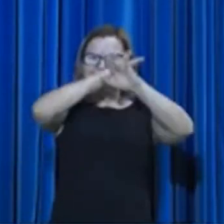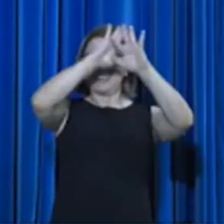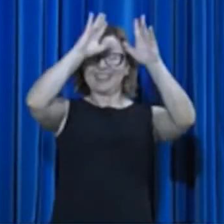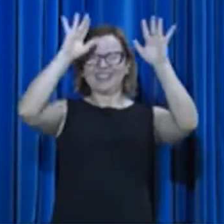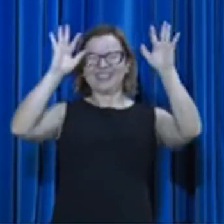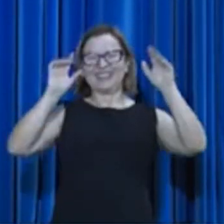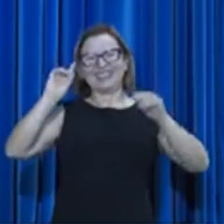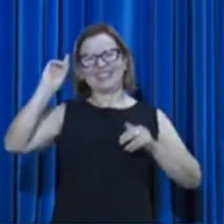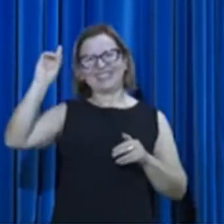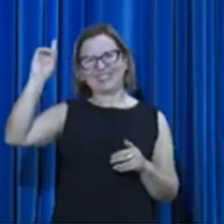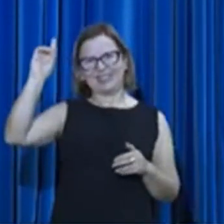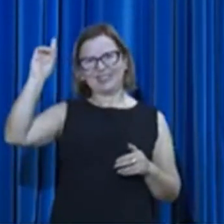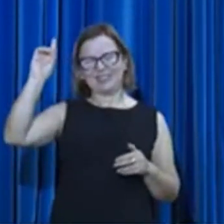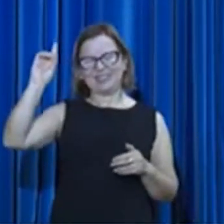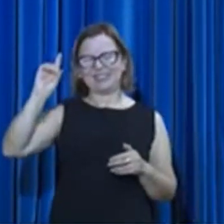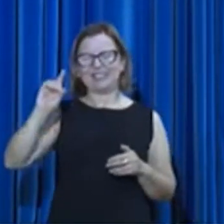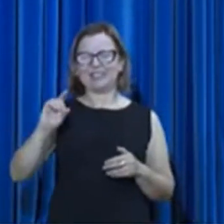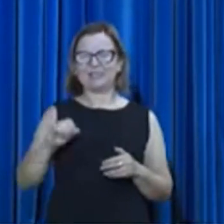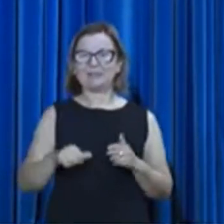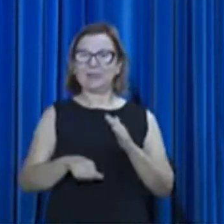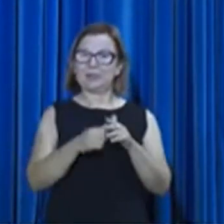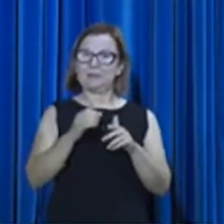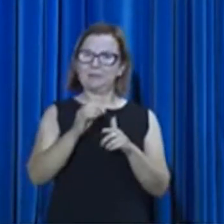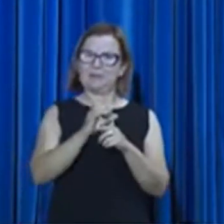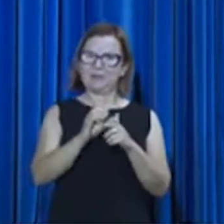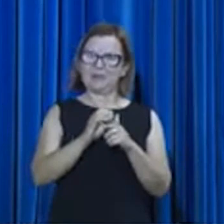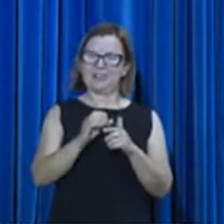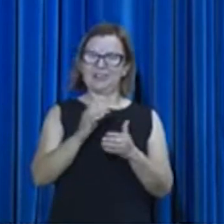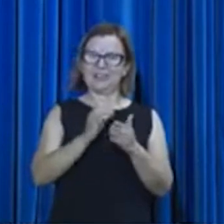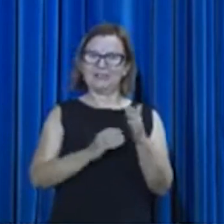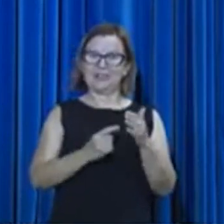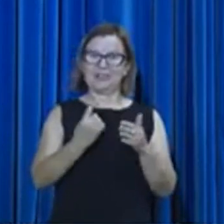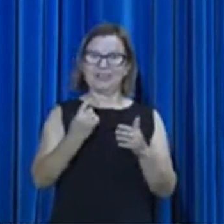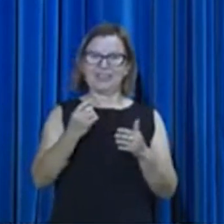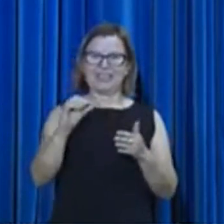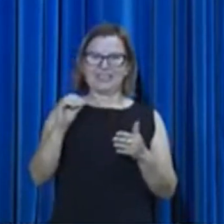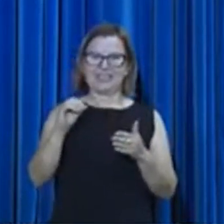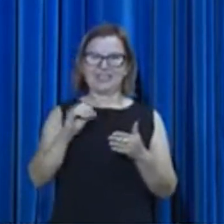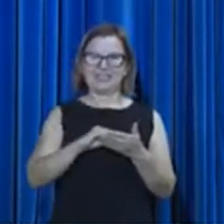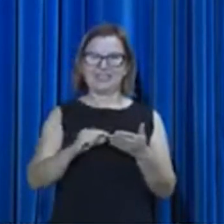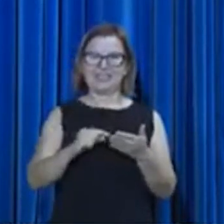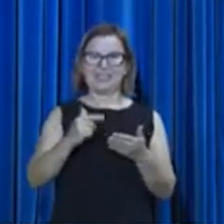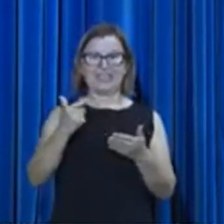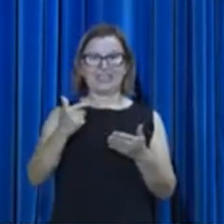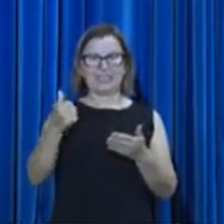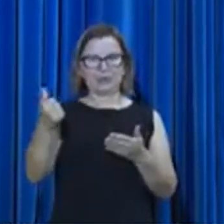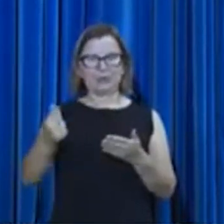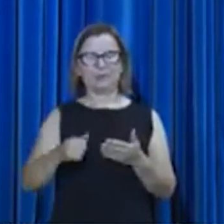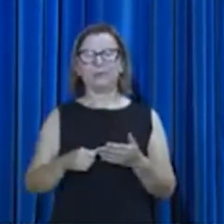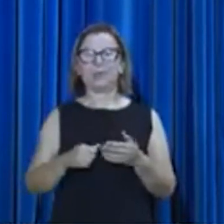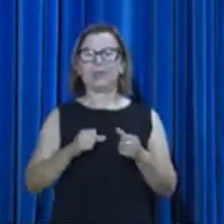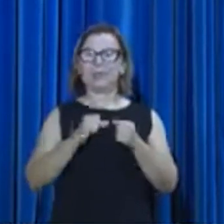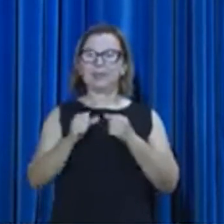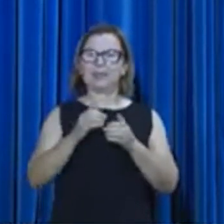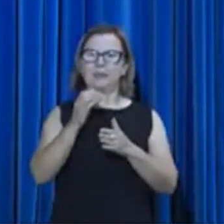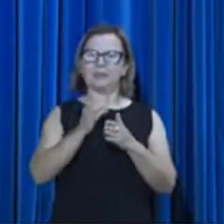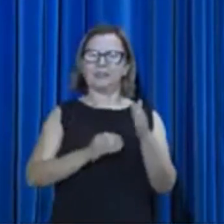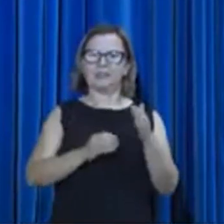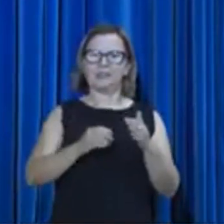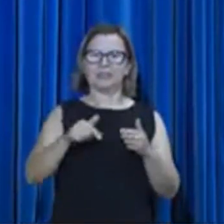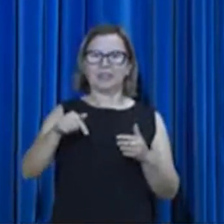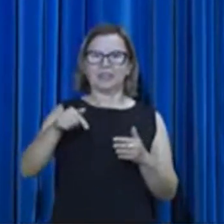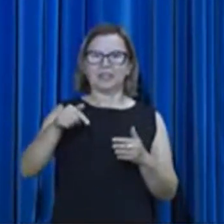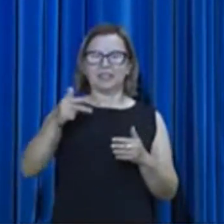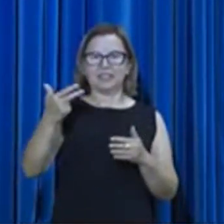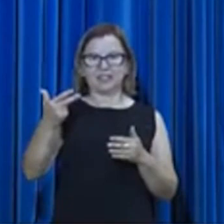Deus, que diz 1 Coríntios 10, 31. E também o Salmo 73, que diz que não temos